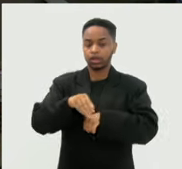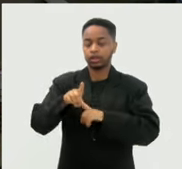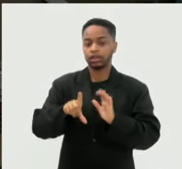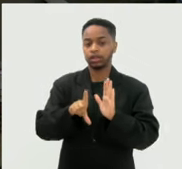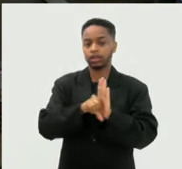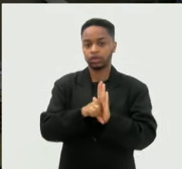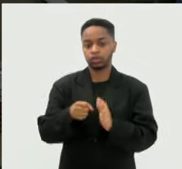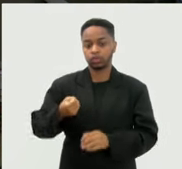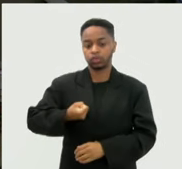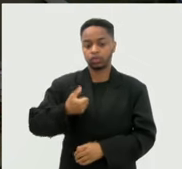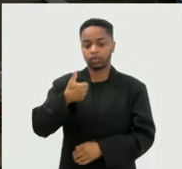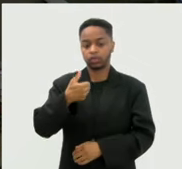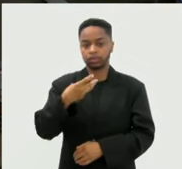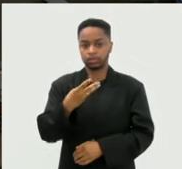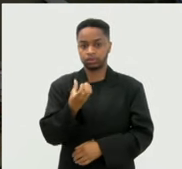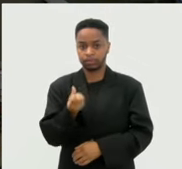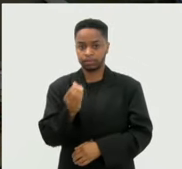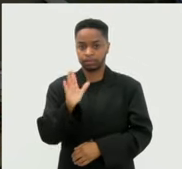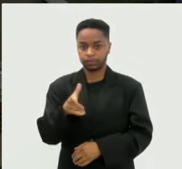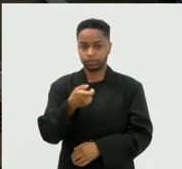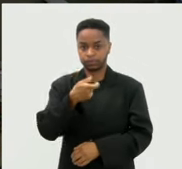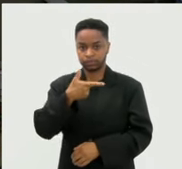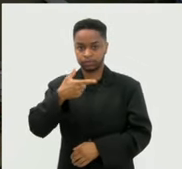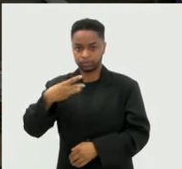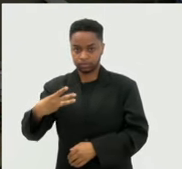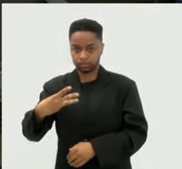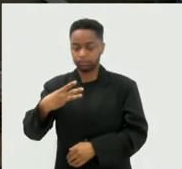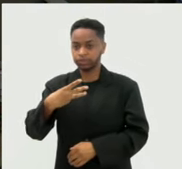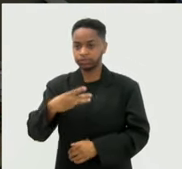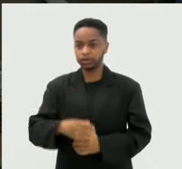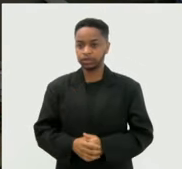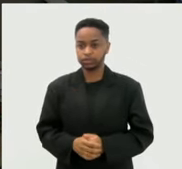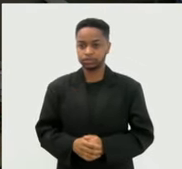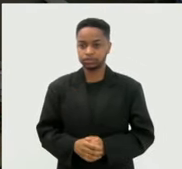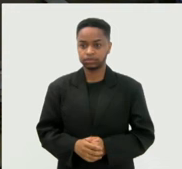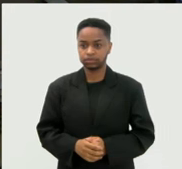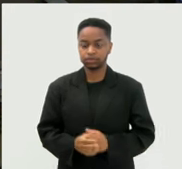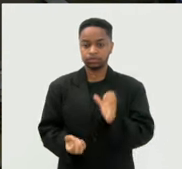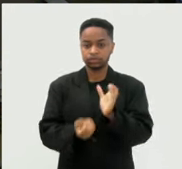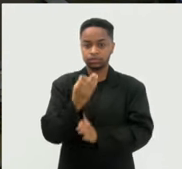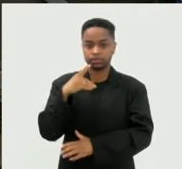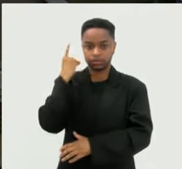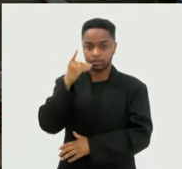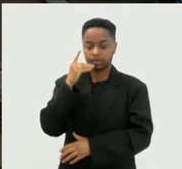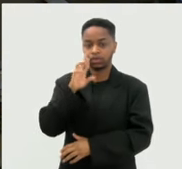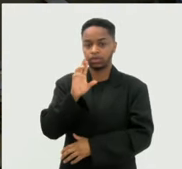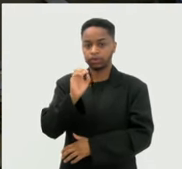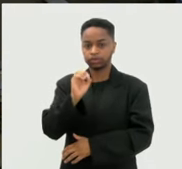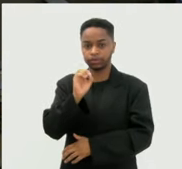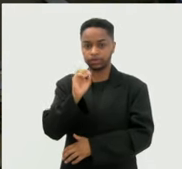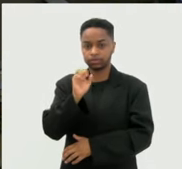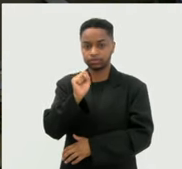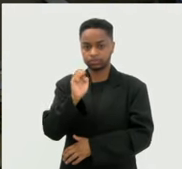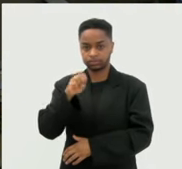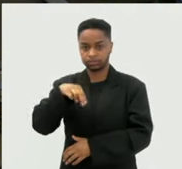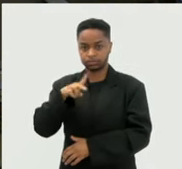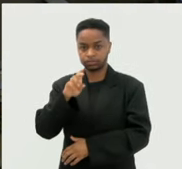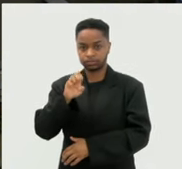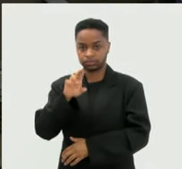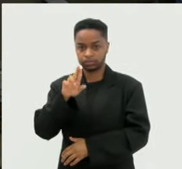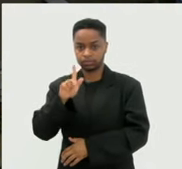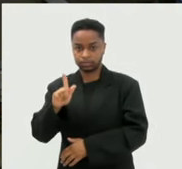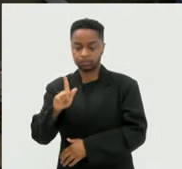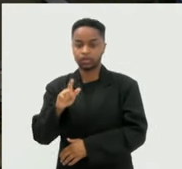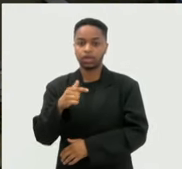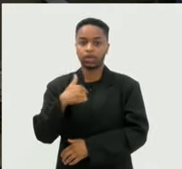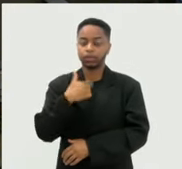legislativa número 136 de 2023, de autoria do deputado Rosenberg Reis, que solicita ao excelentíssimo senhor